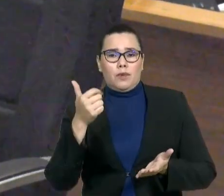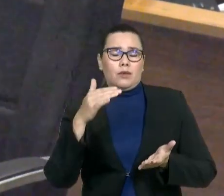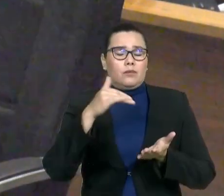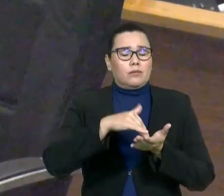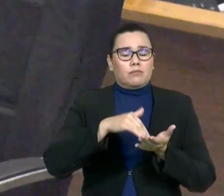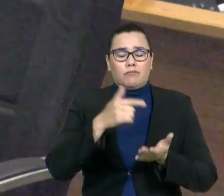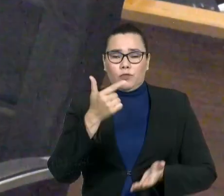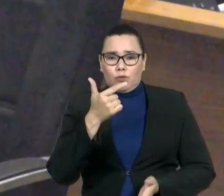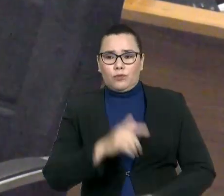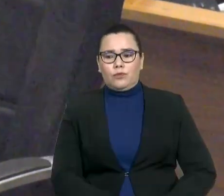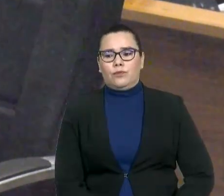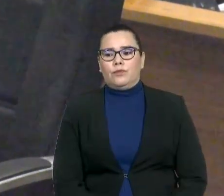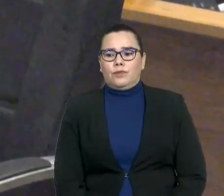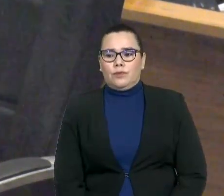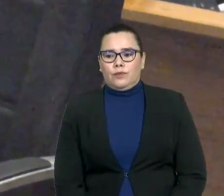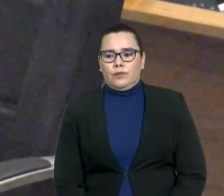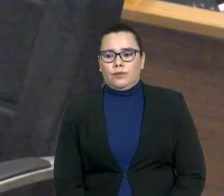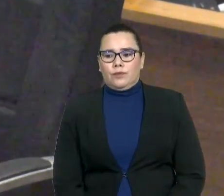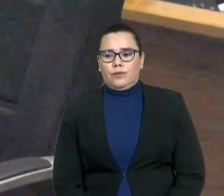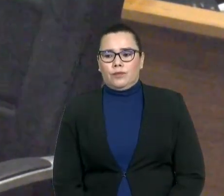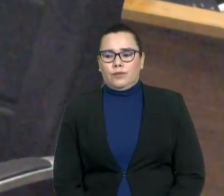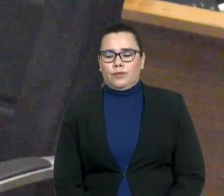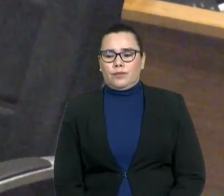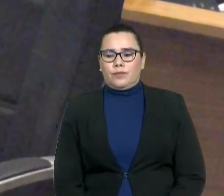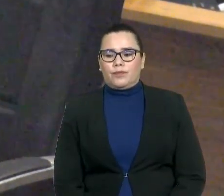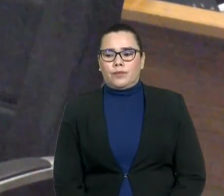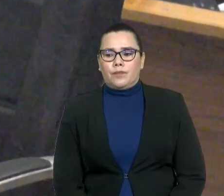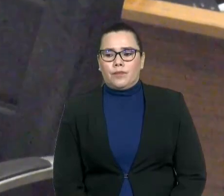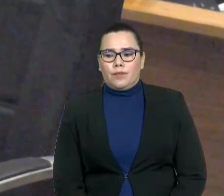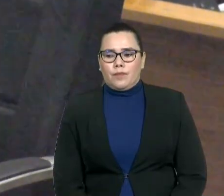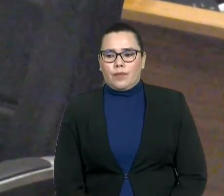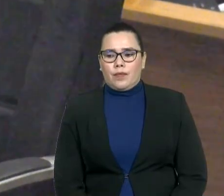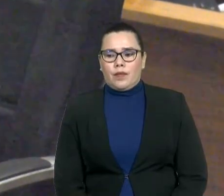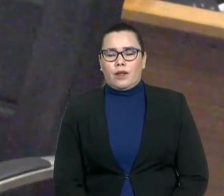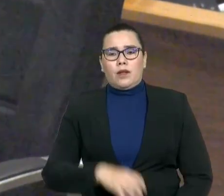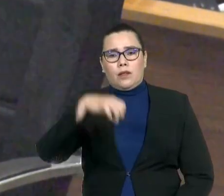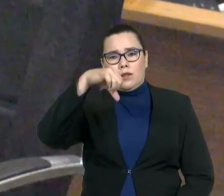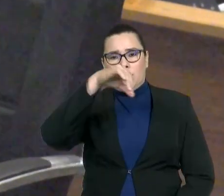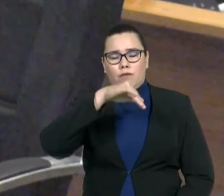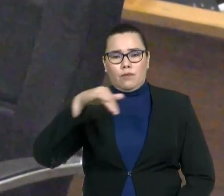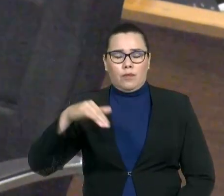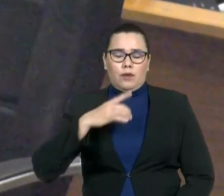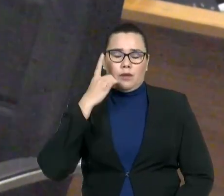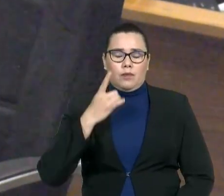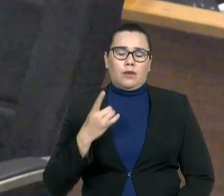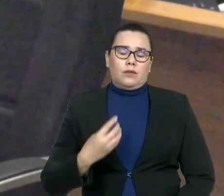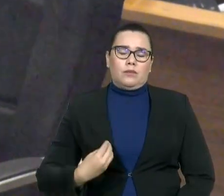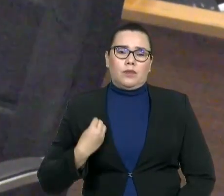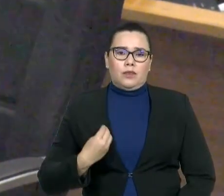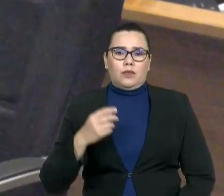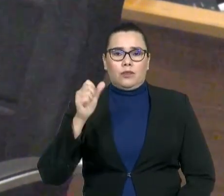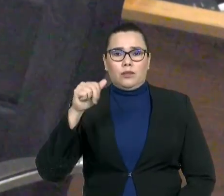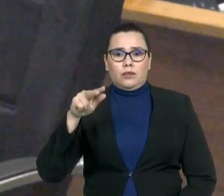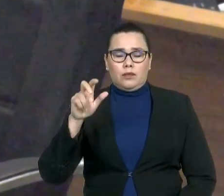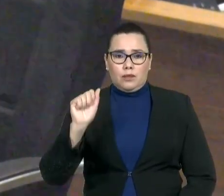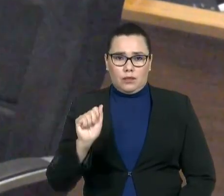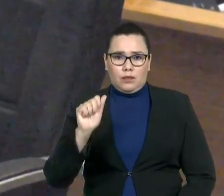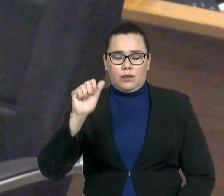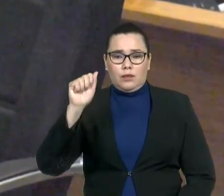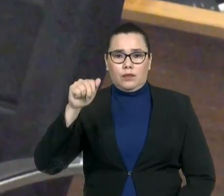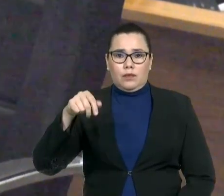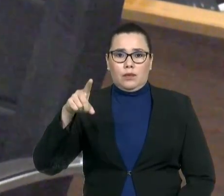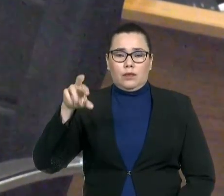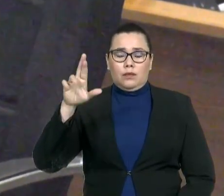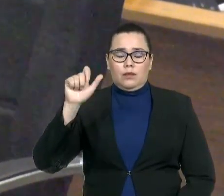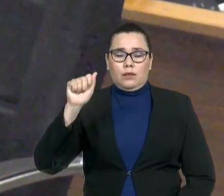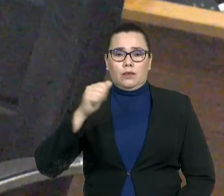secretário. Carlos Lula e Fernando Braide. Às 9h30, presentes senhores deputados Ana do Gás, André Agirazende,